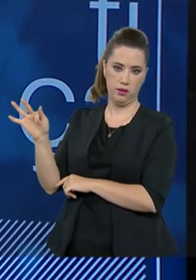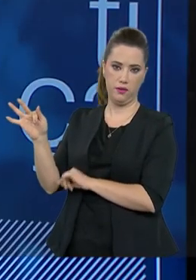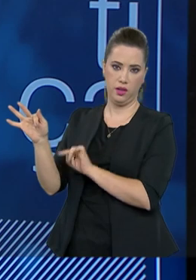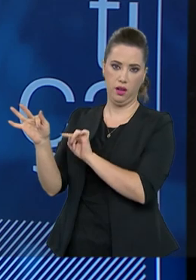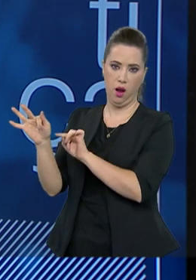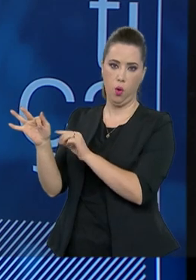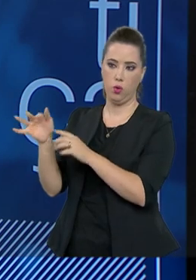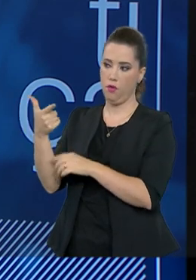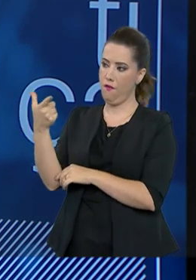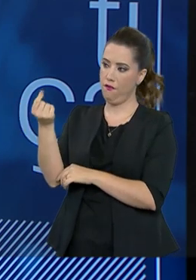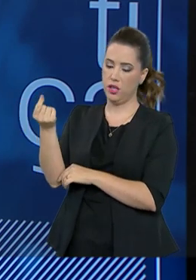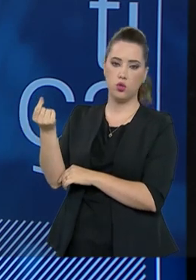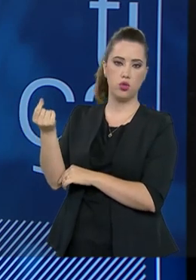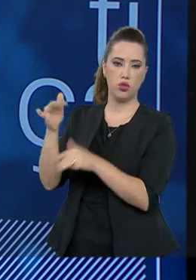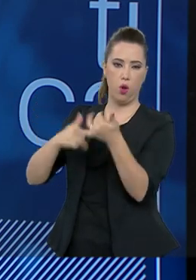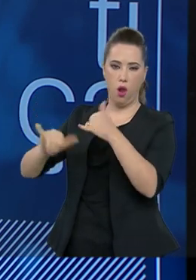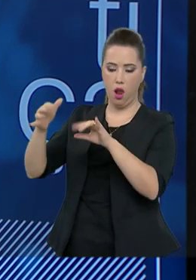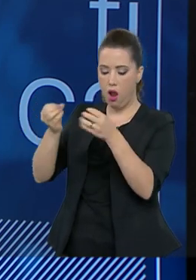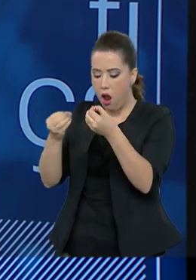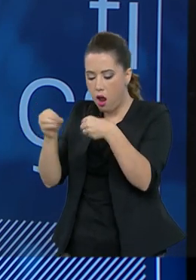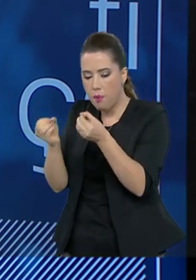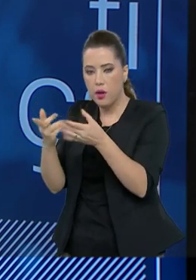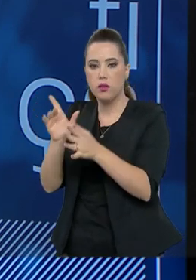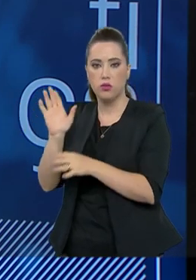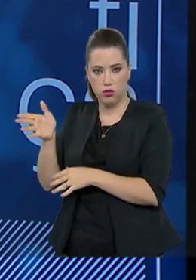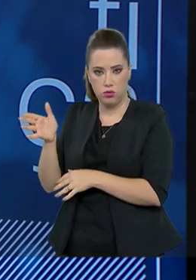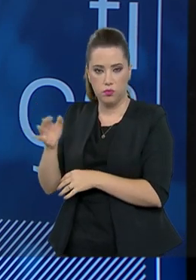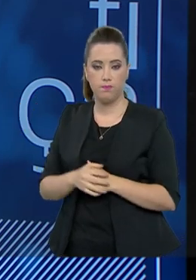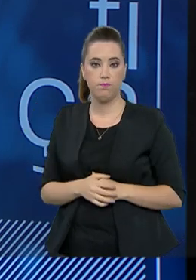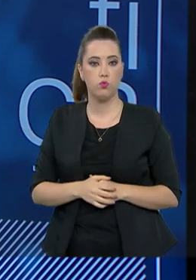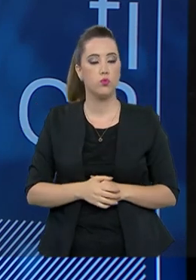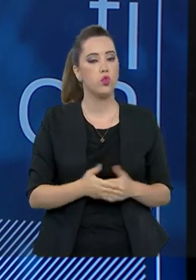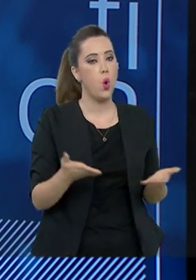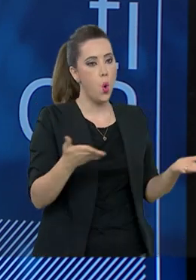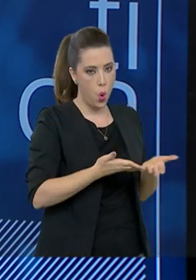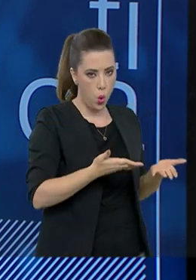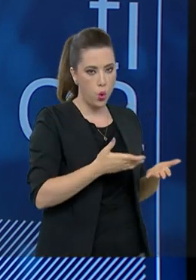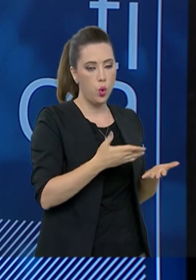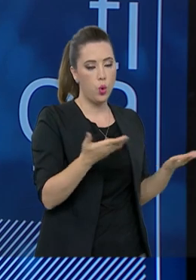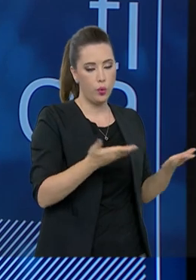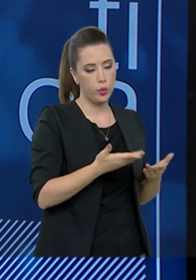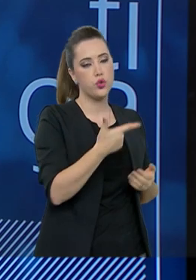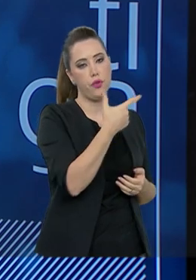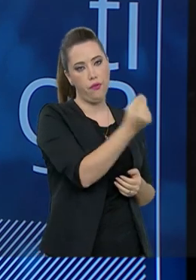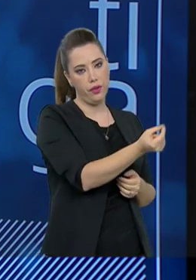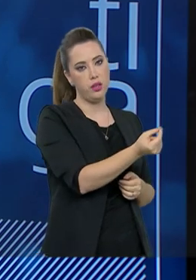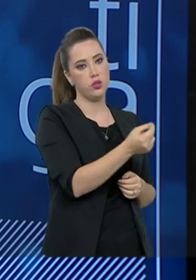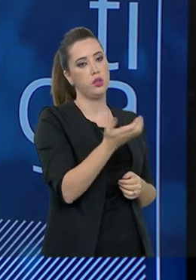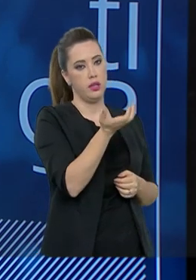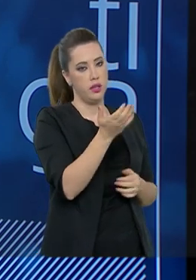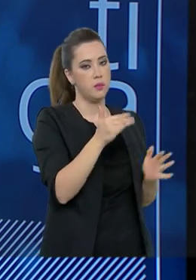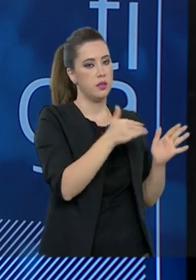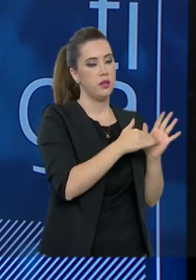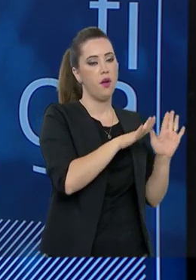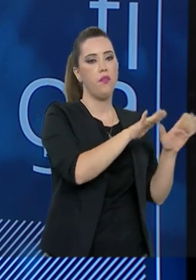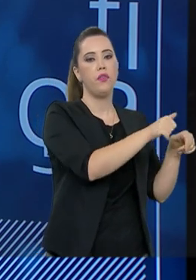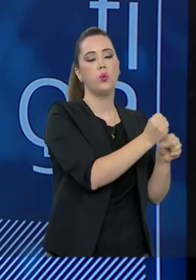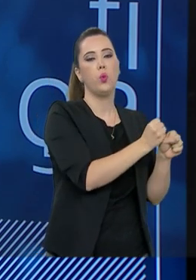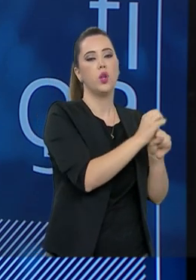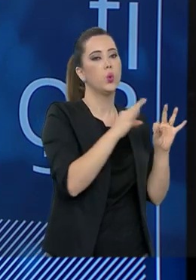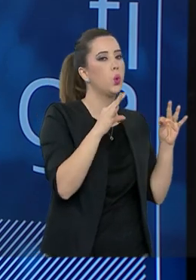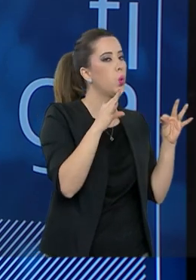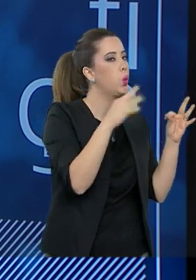Nós queremos chegar até o final do ano com todos os estados tendo laboratório e à medida que eles forem